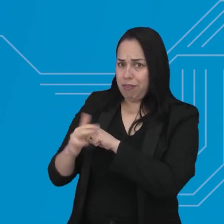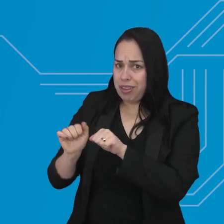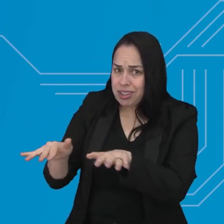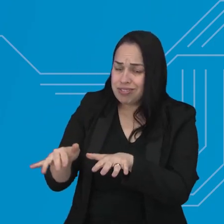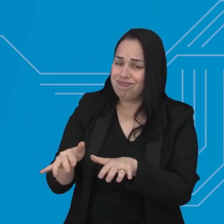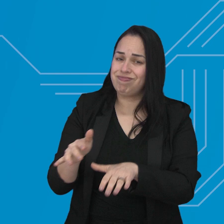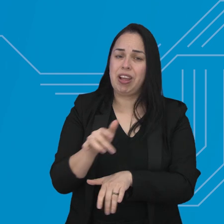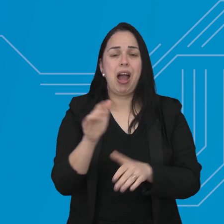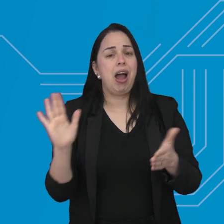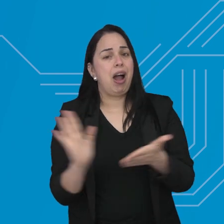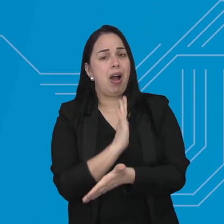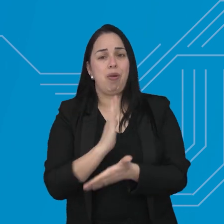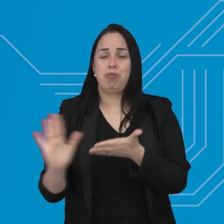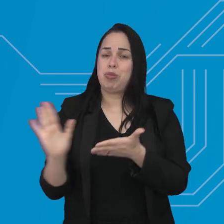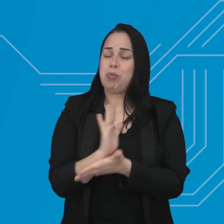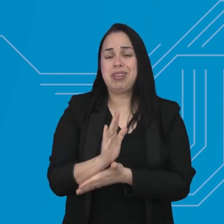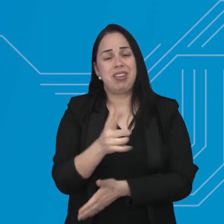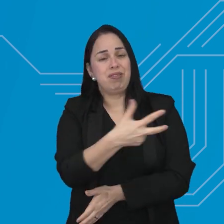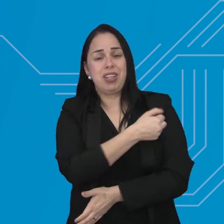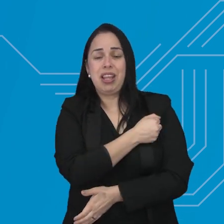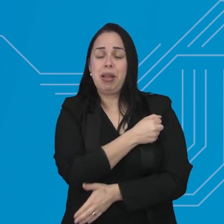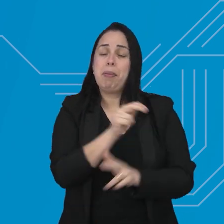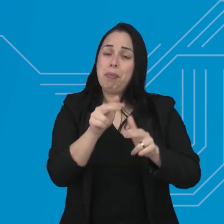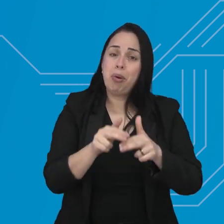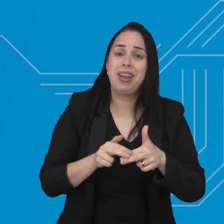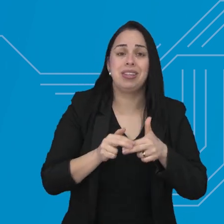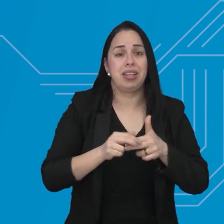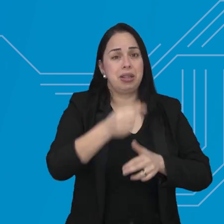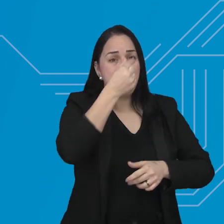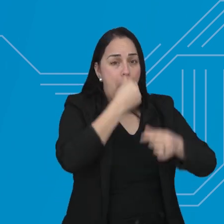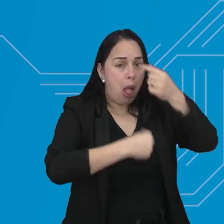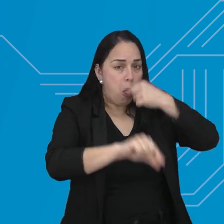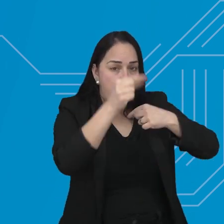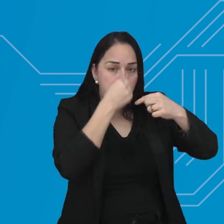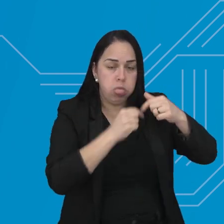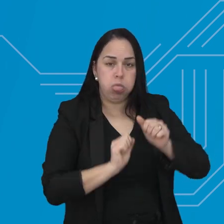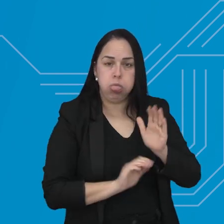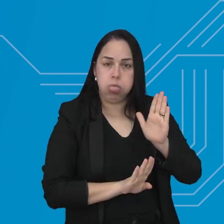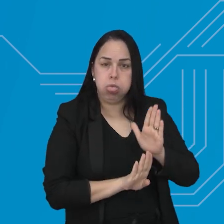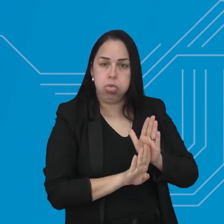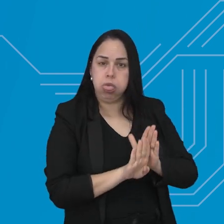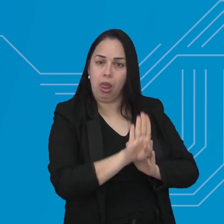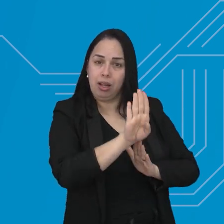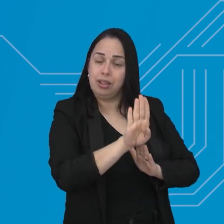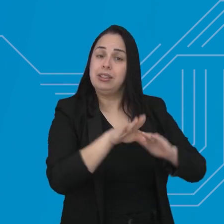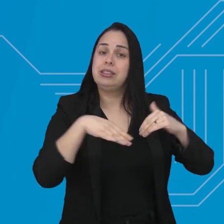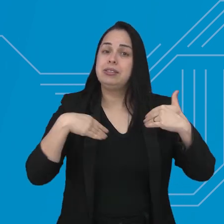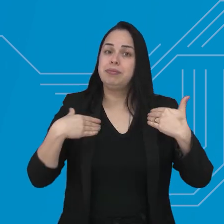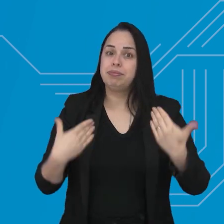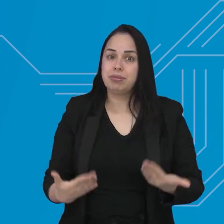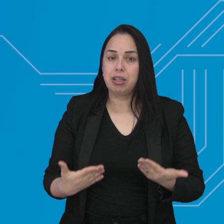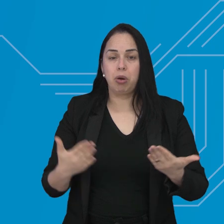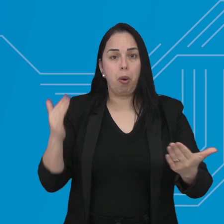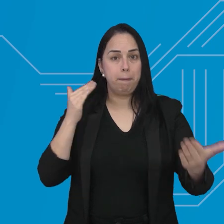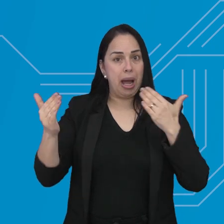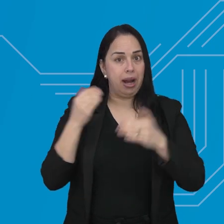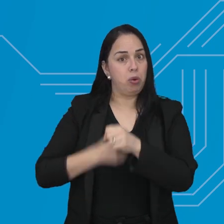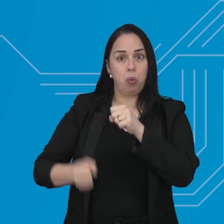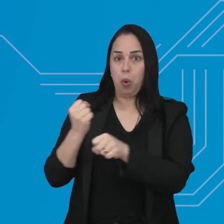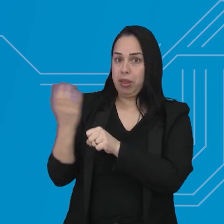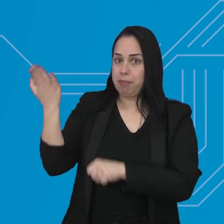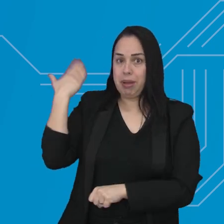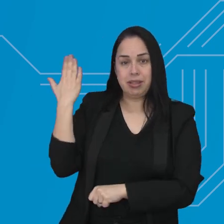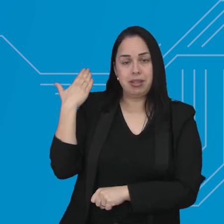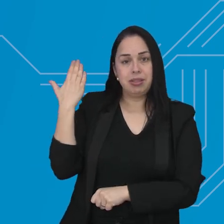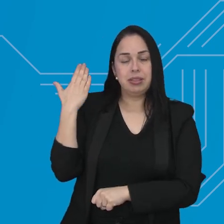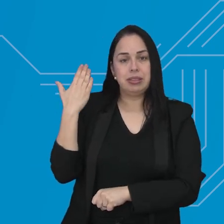gente acabou não se imunizando e a resposta está no aumento dos casos de síndromes gripais neste primeiro semestre. No comparativo com